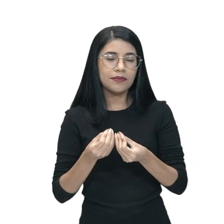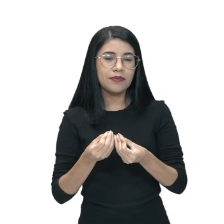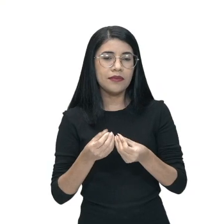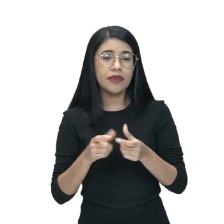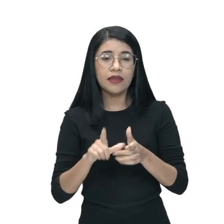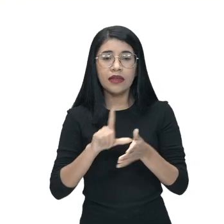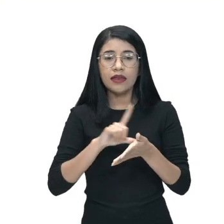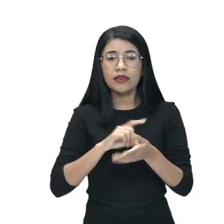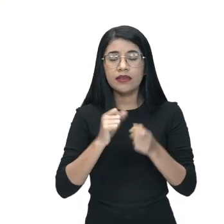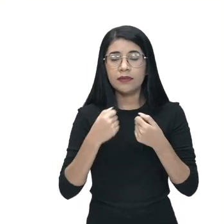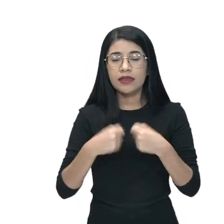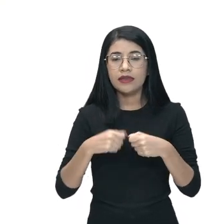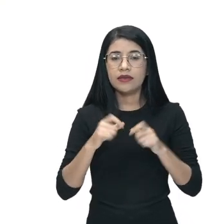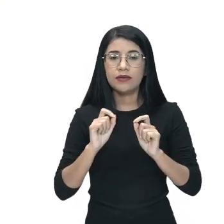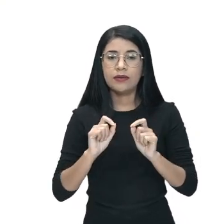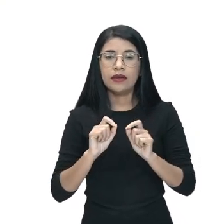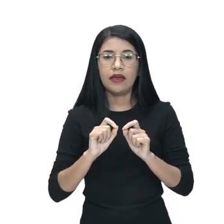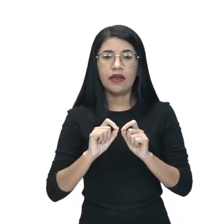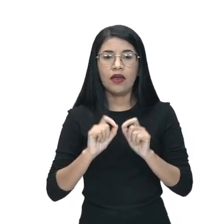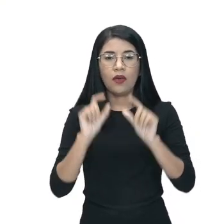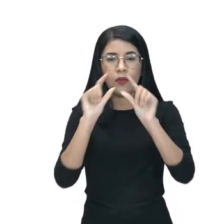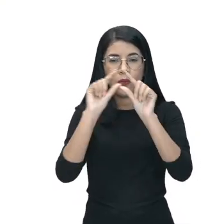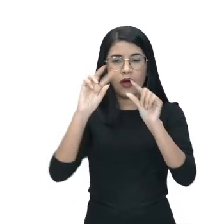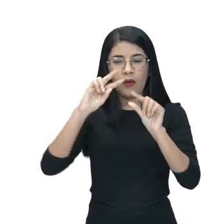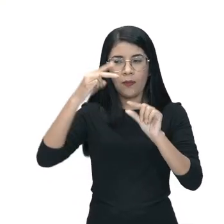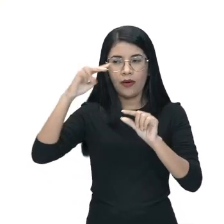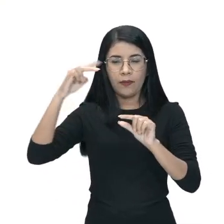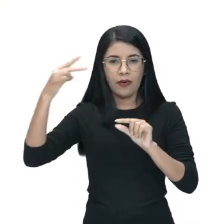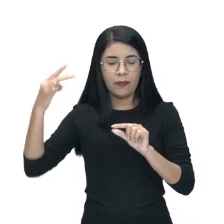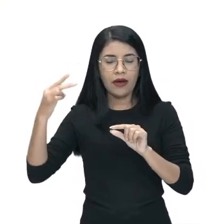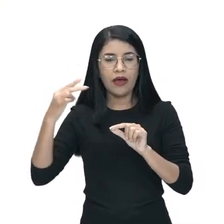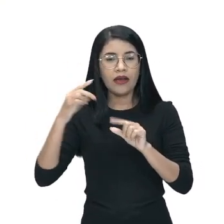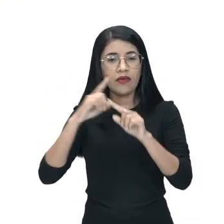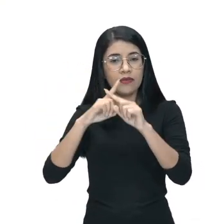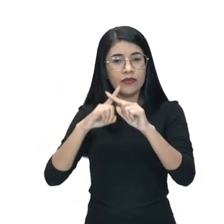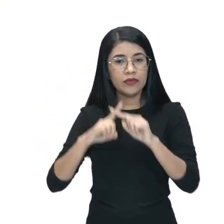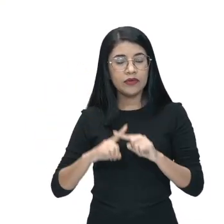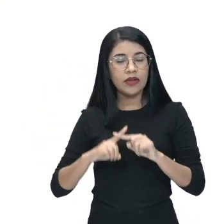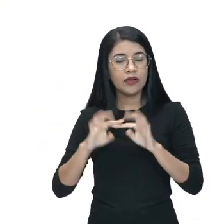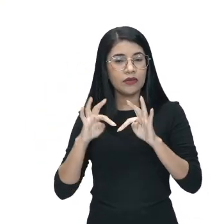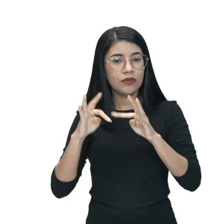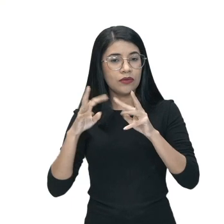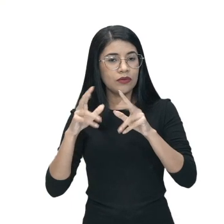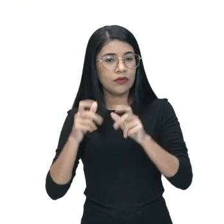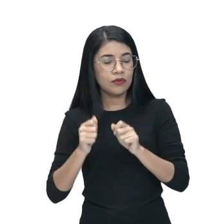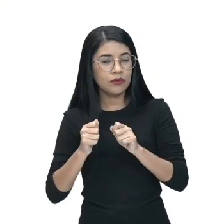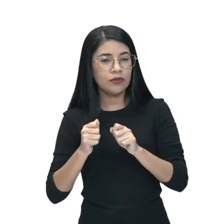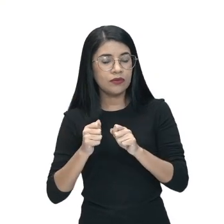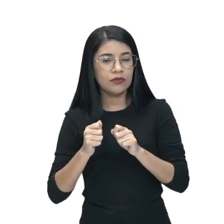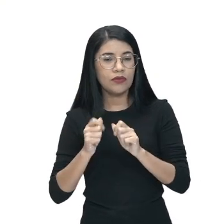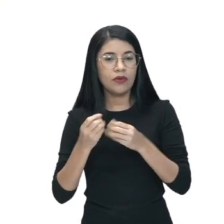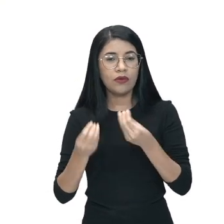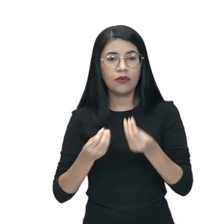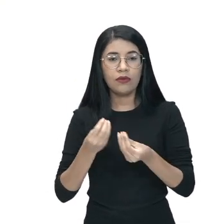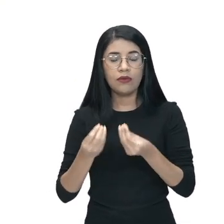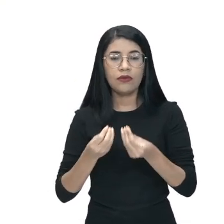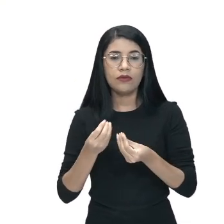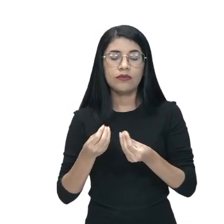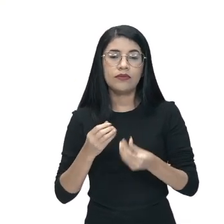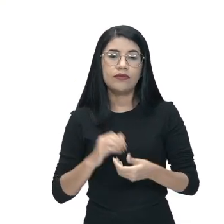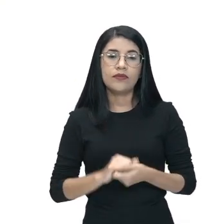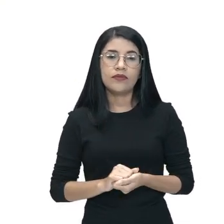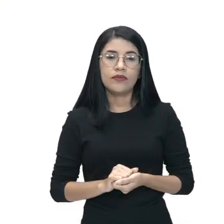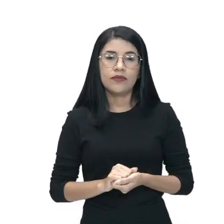pego o que está no numerador aí na parte de cima e eu vou multiplicar aqui todos os números que estão na frente